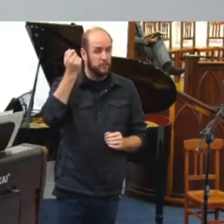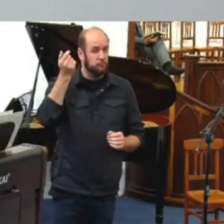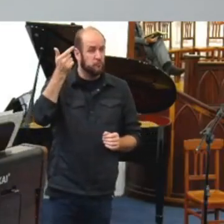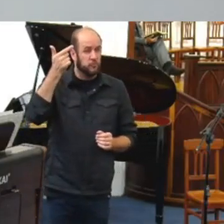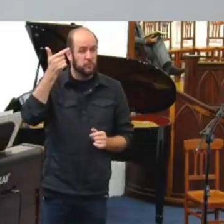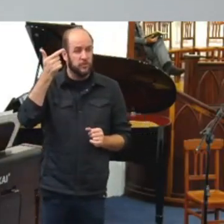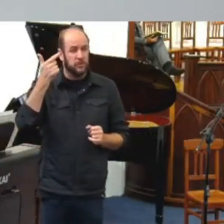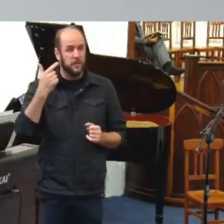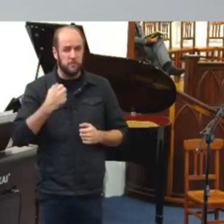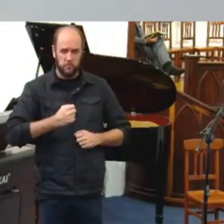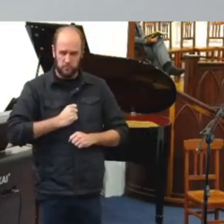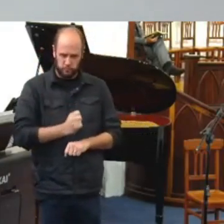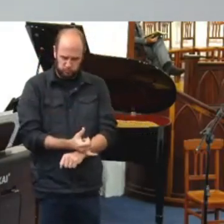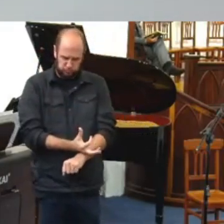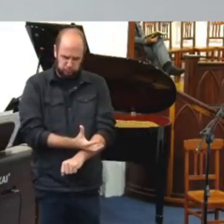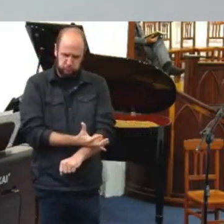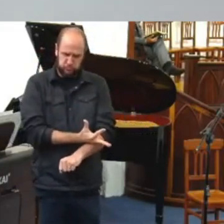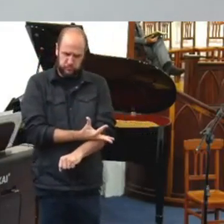consegue controlá-la.